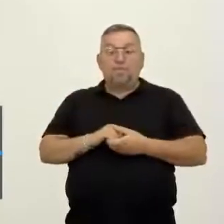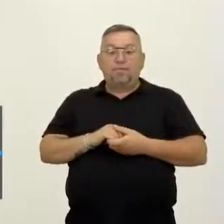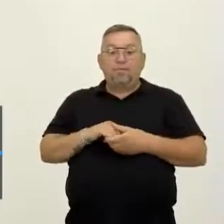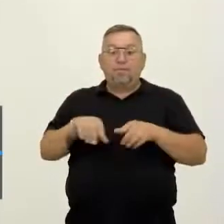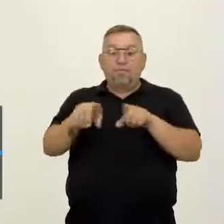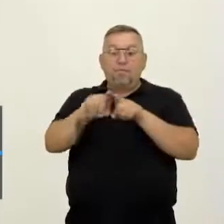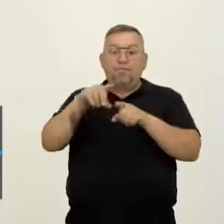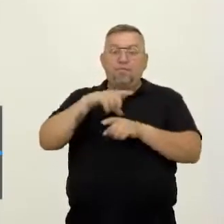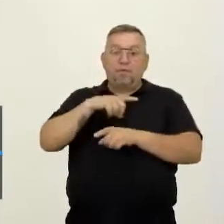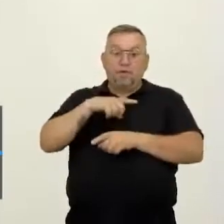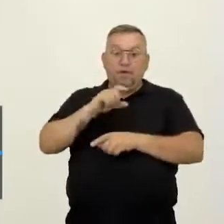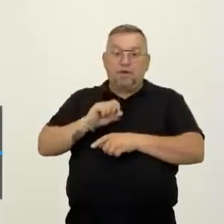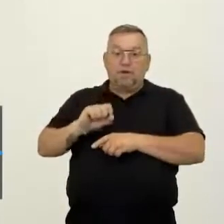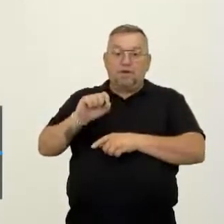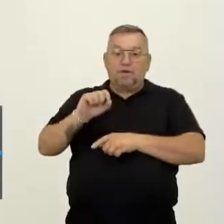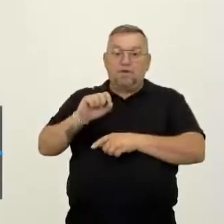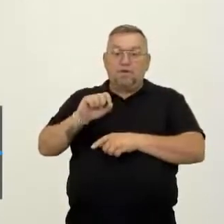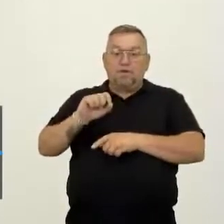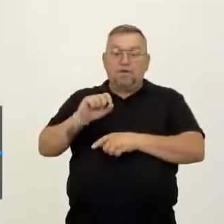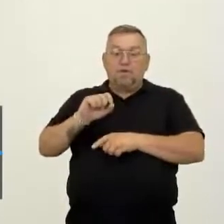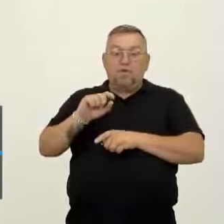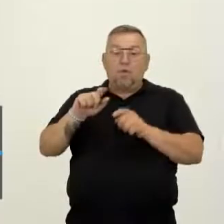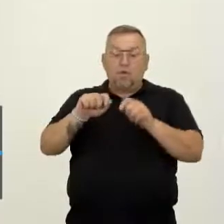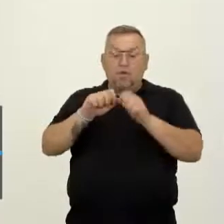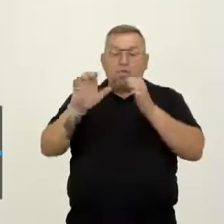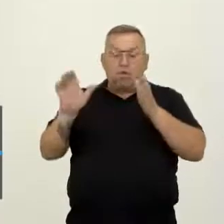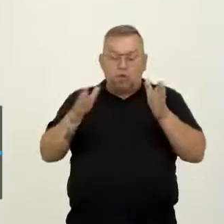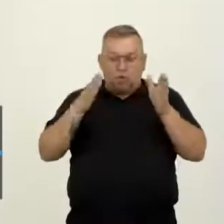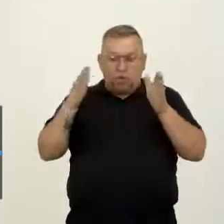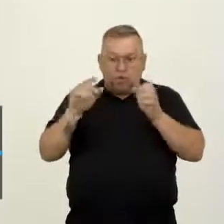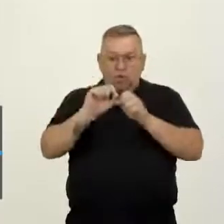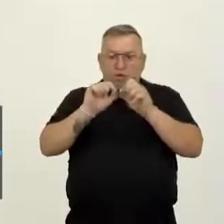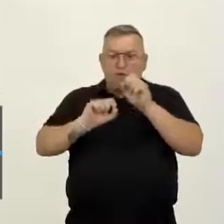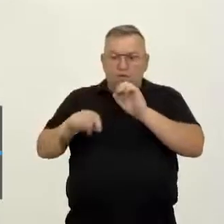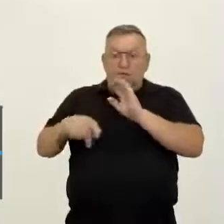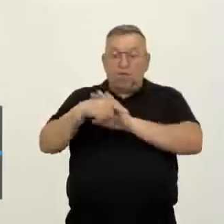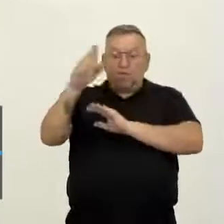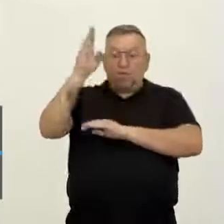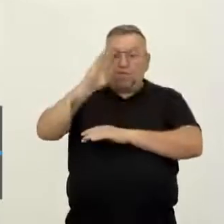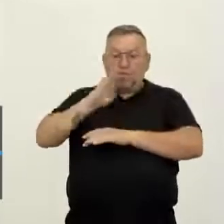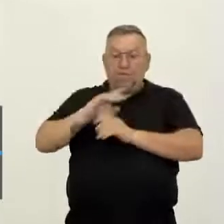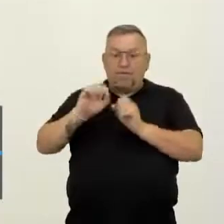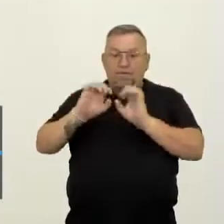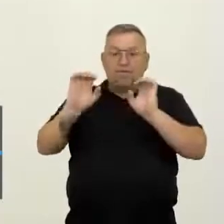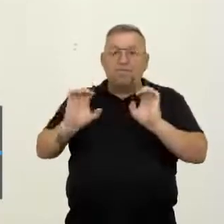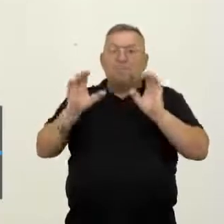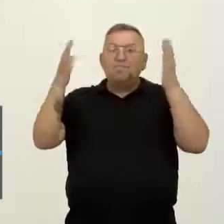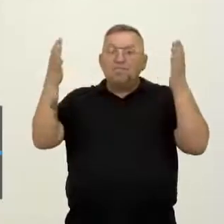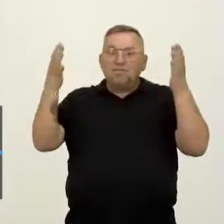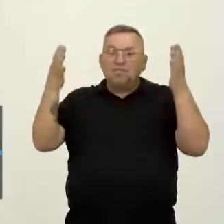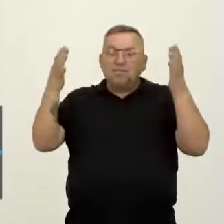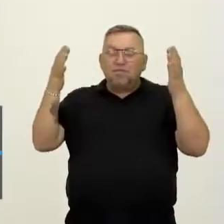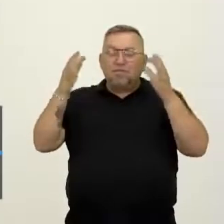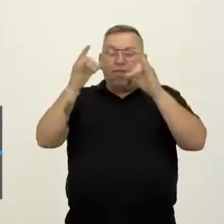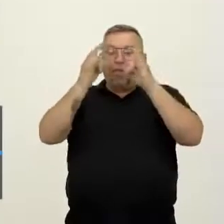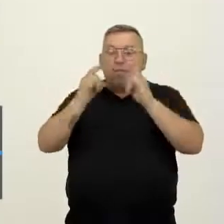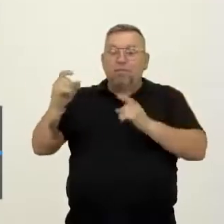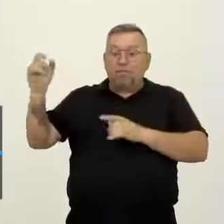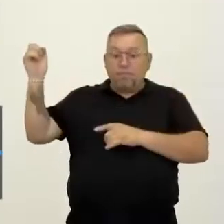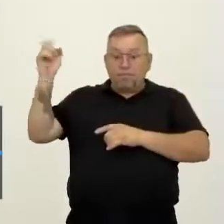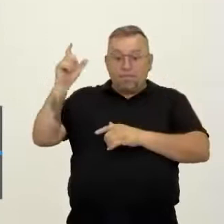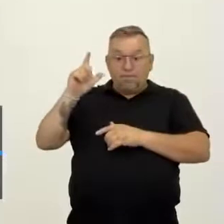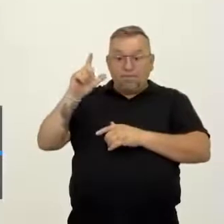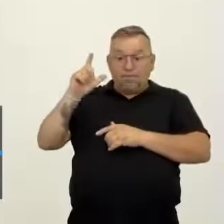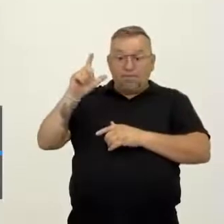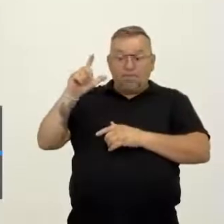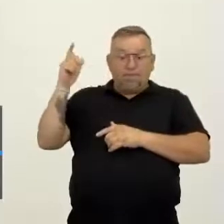Tem uma produtora que já fez, uma produtora brasileira que já fez espetáculo para o Circo de Soleil. Infelizmente, o Circo de